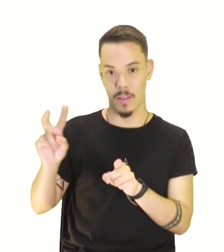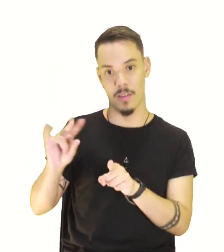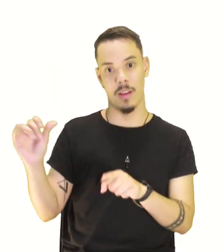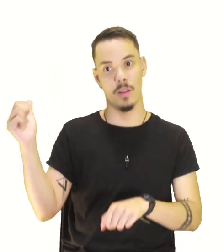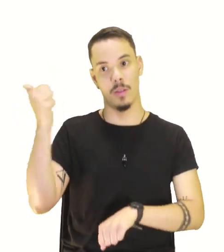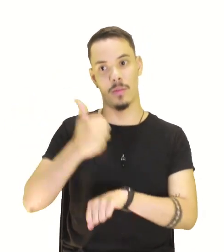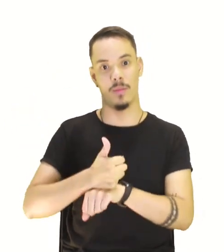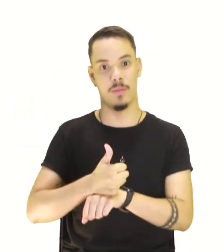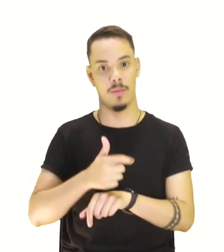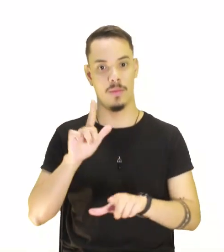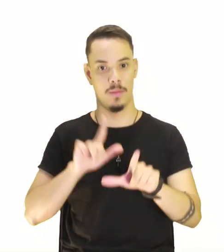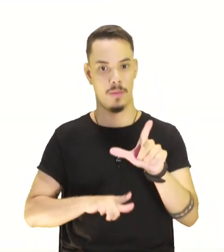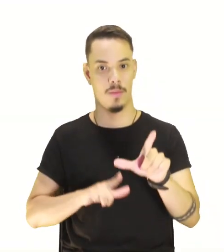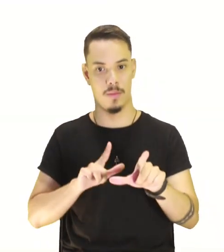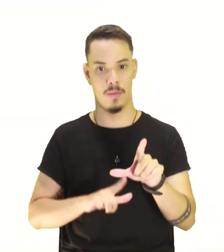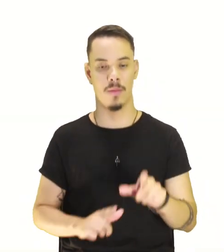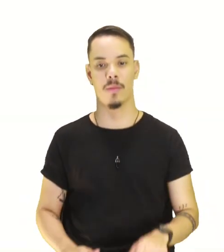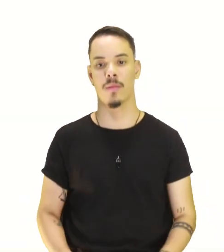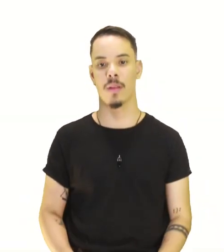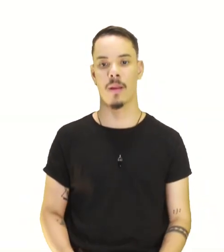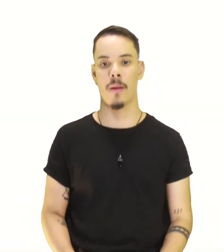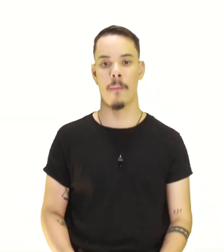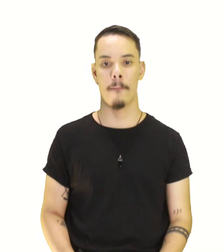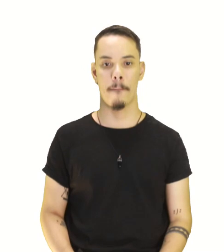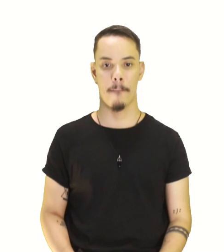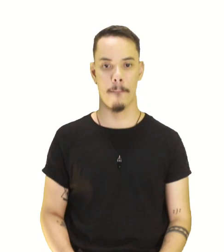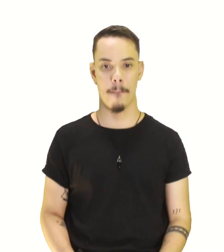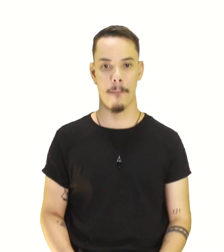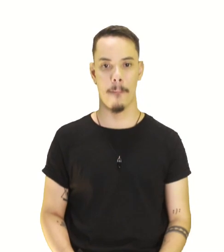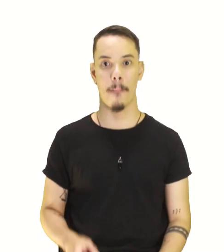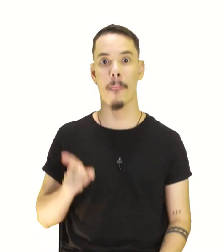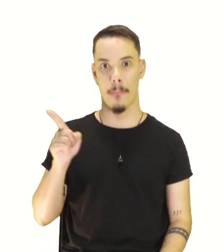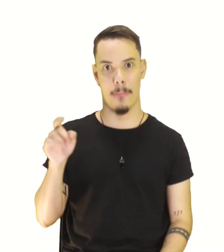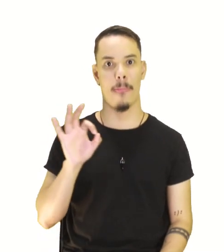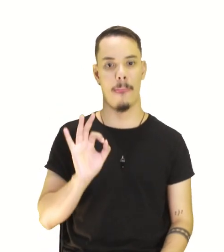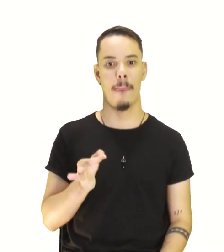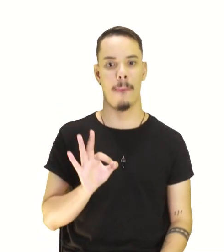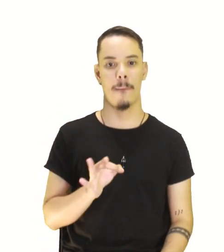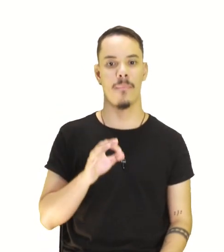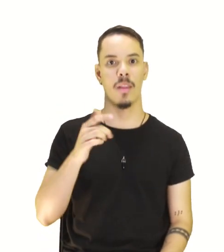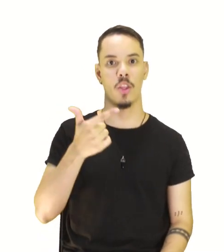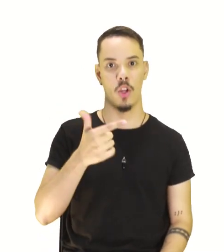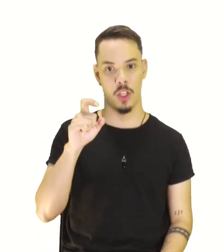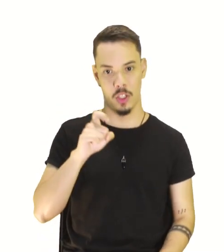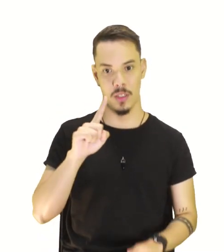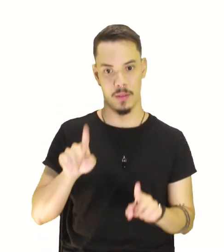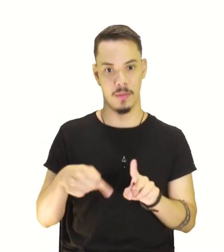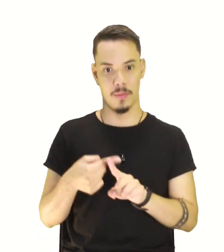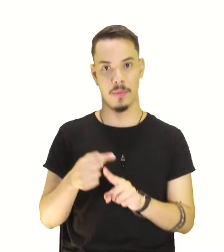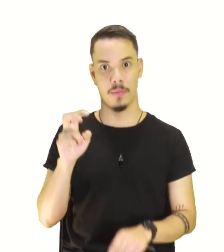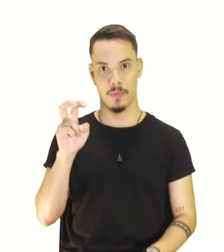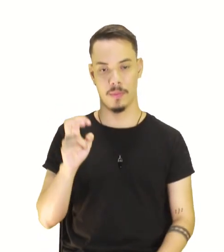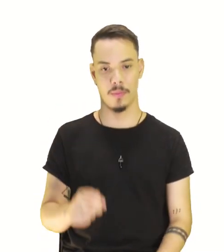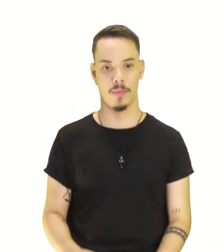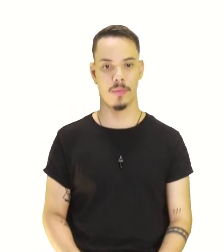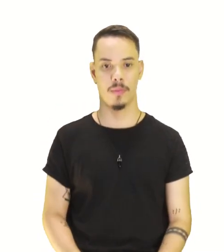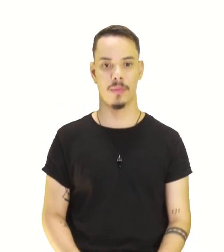na letrinha. Ah, vamos fazer isso aqui? Agora sim é 2x mais 5, né? Vamos lá. Então eu vou